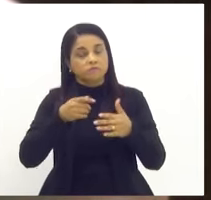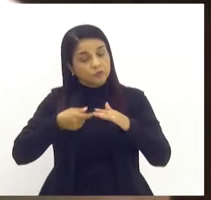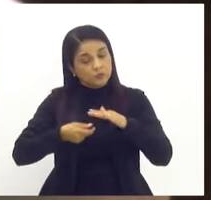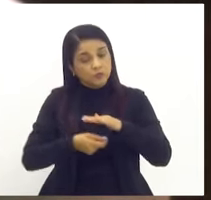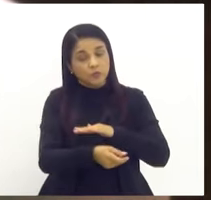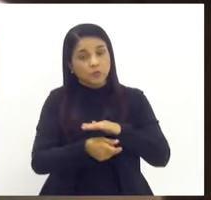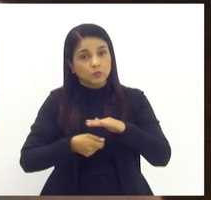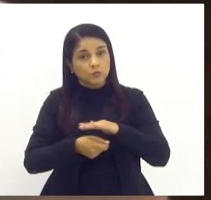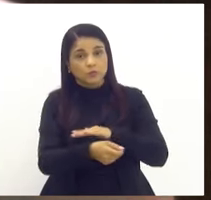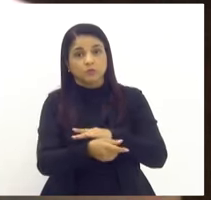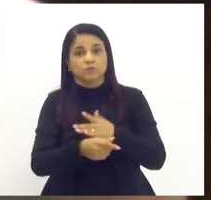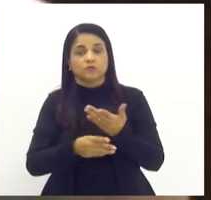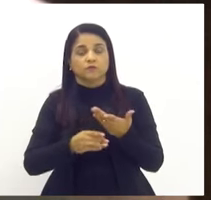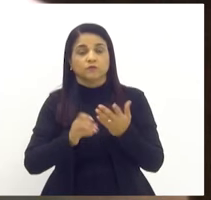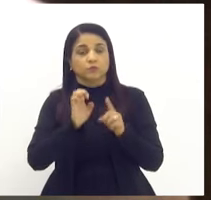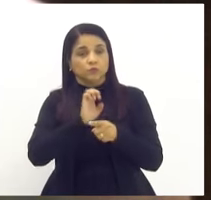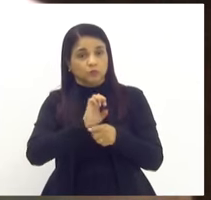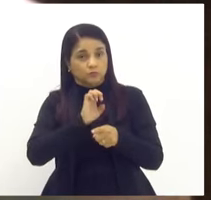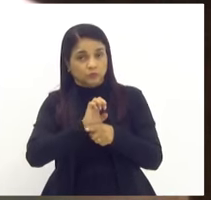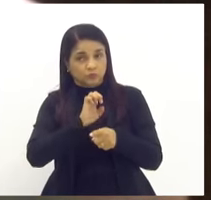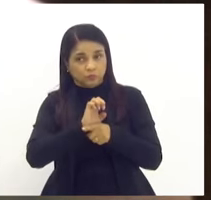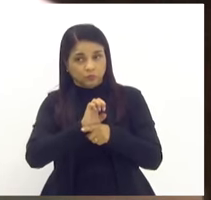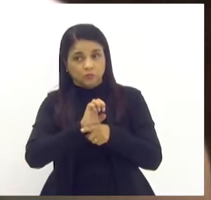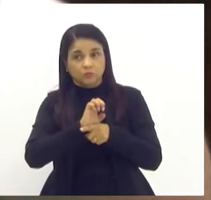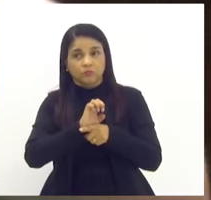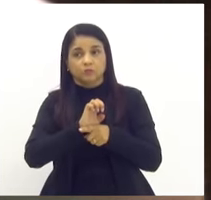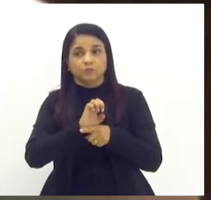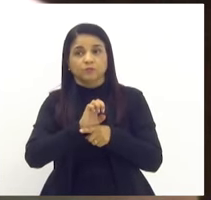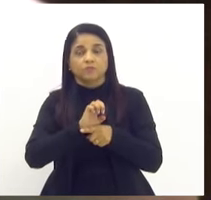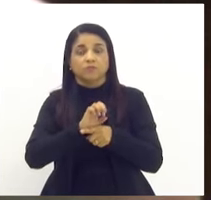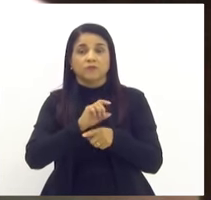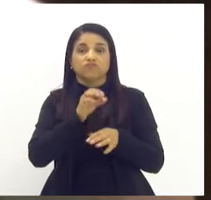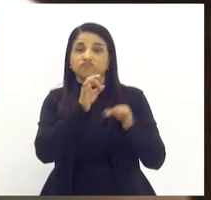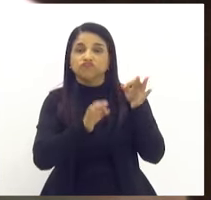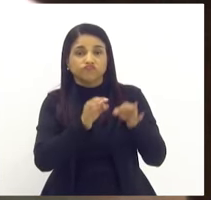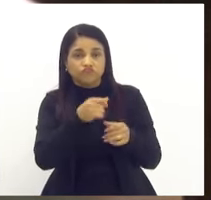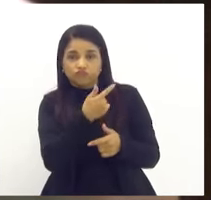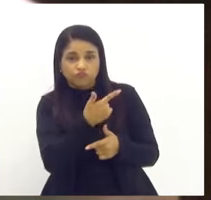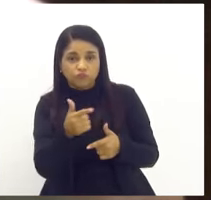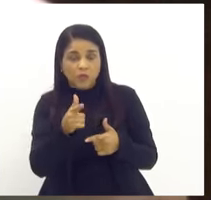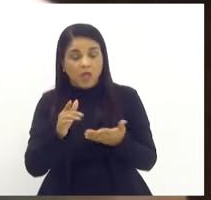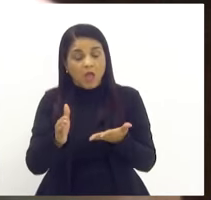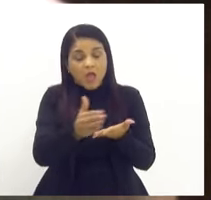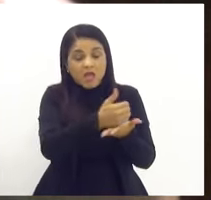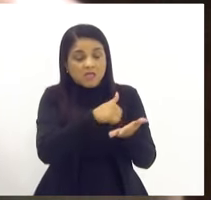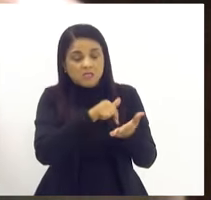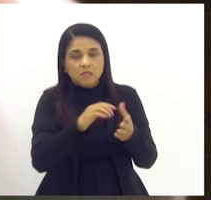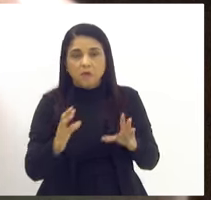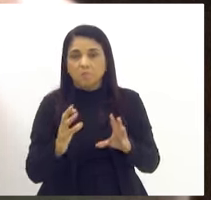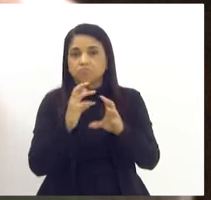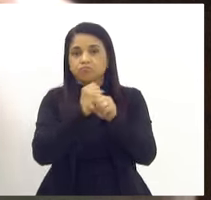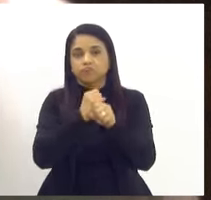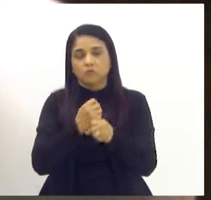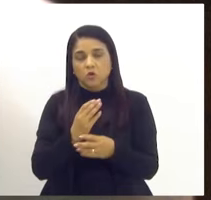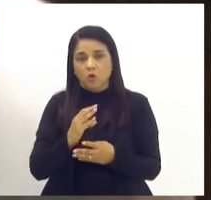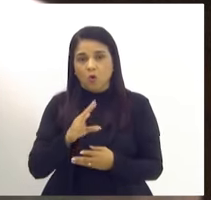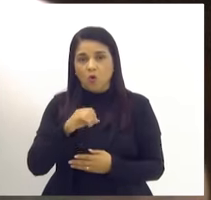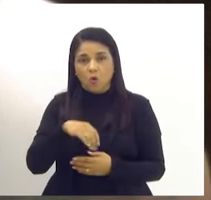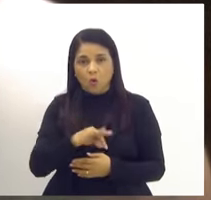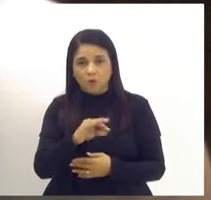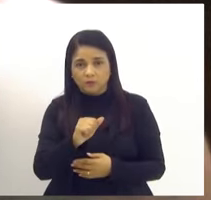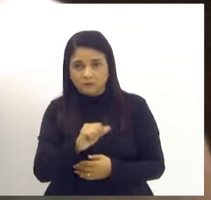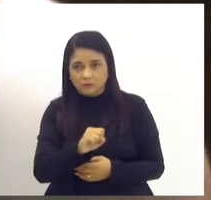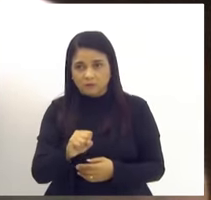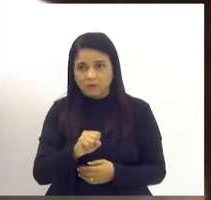do Estado sob a justificativa de Não termos a receita suficiente para fechar as contas estima-se rombo de